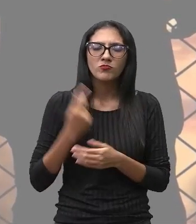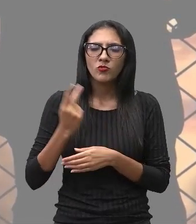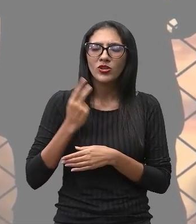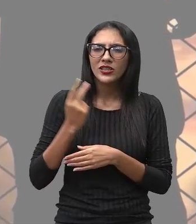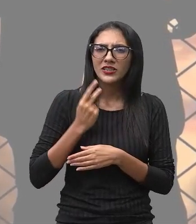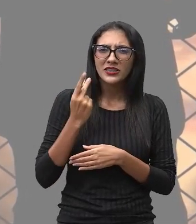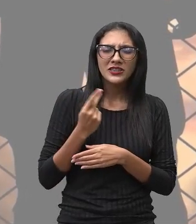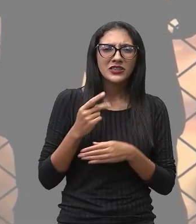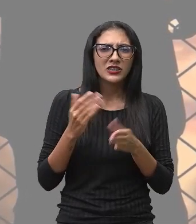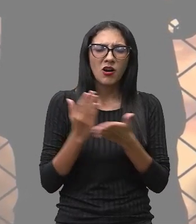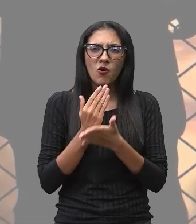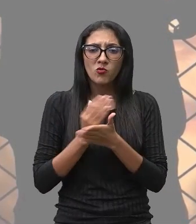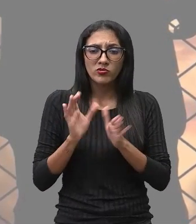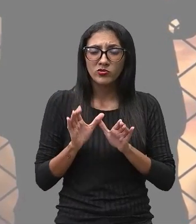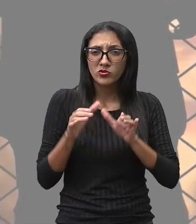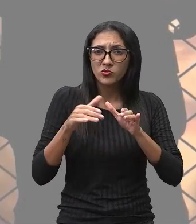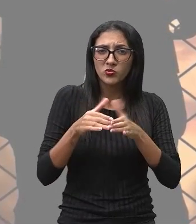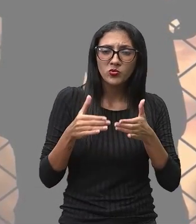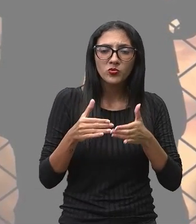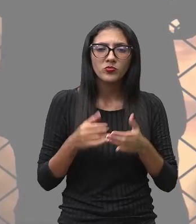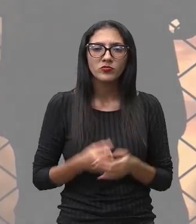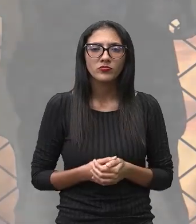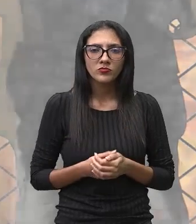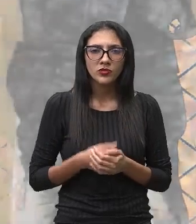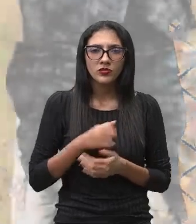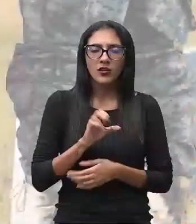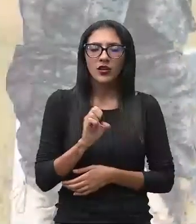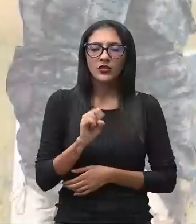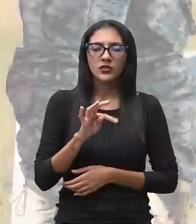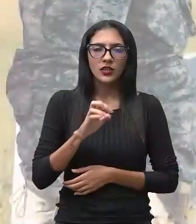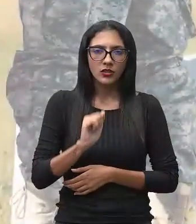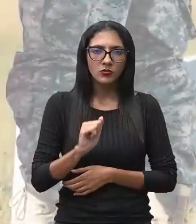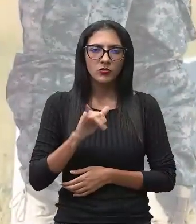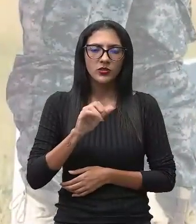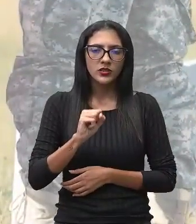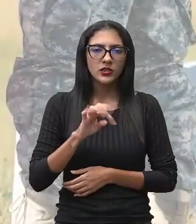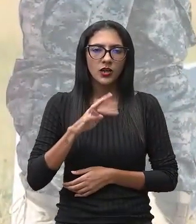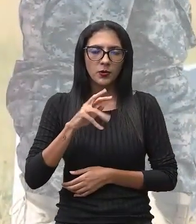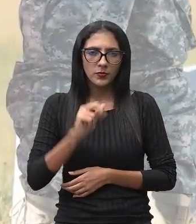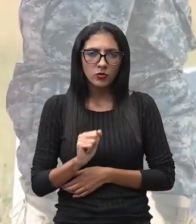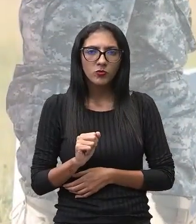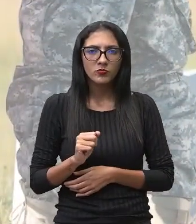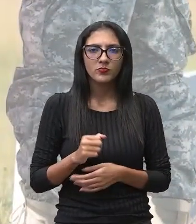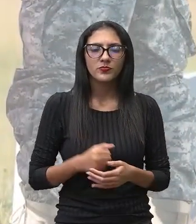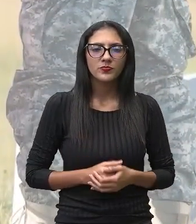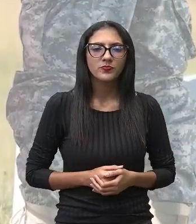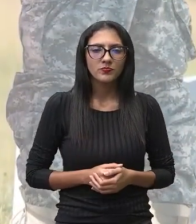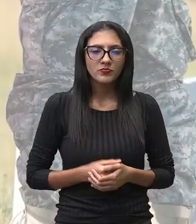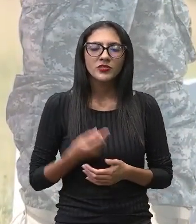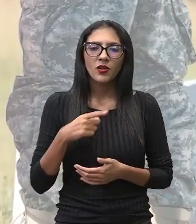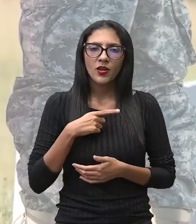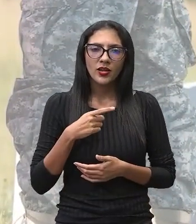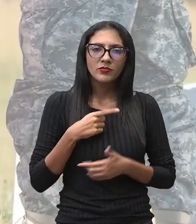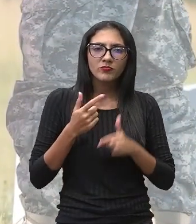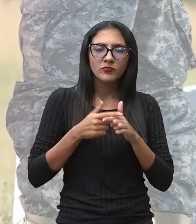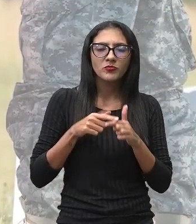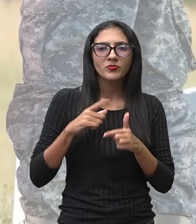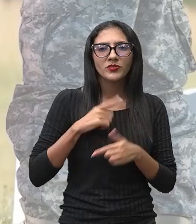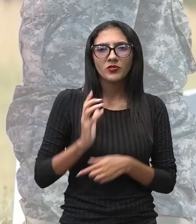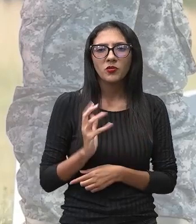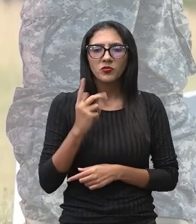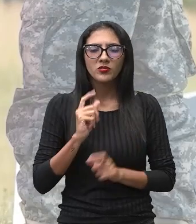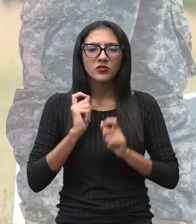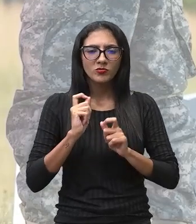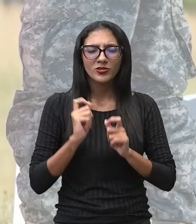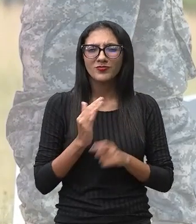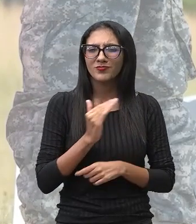ascensão de grupos extremistas como o Estado Islâmico. A guerra no Iraque deixou um legado duradouro, com um alto custo em